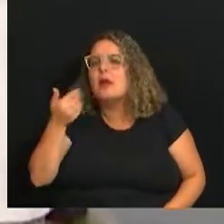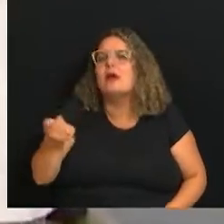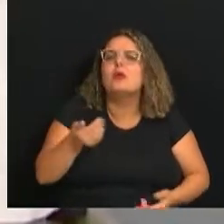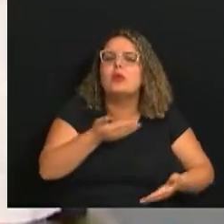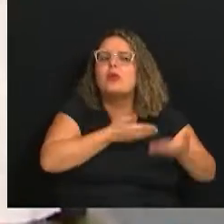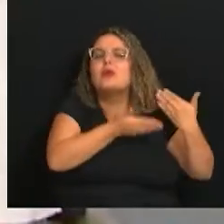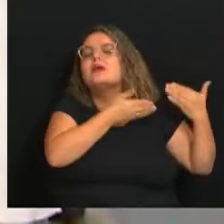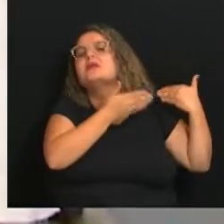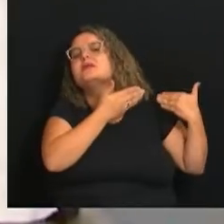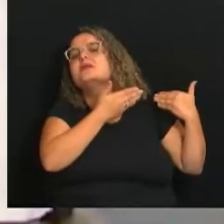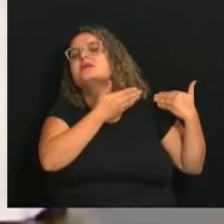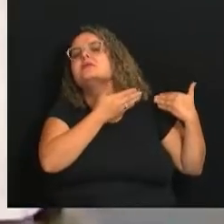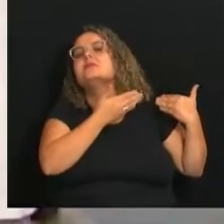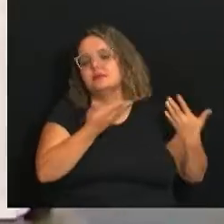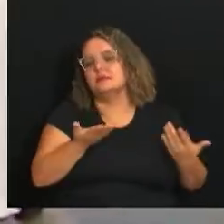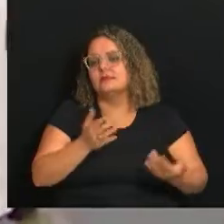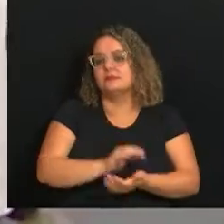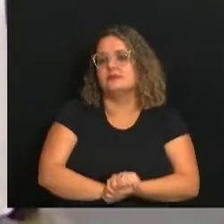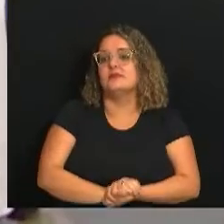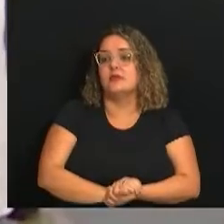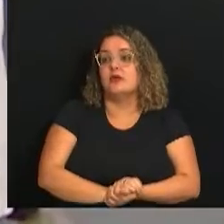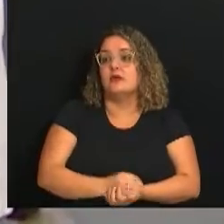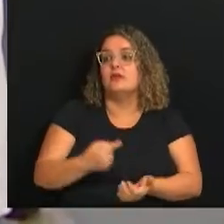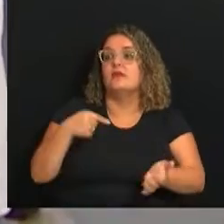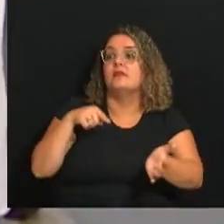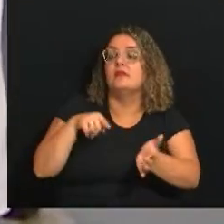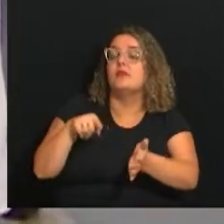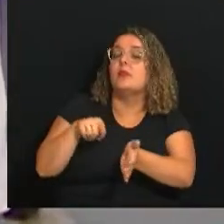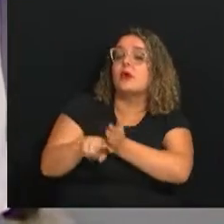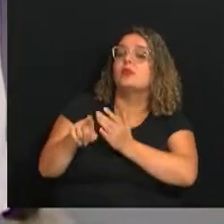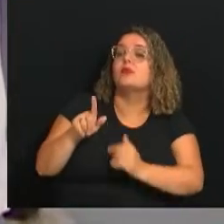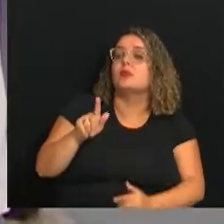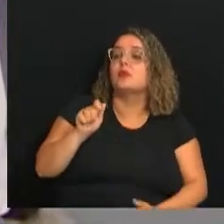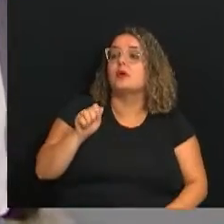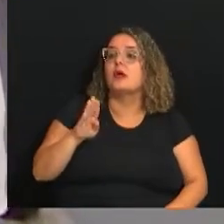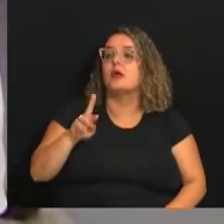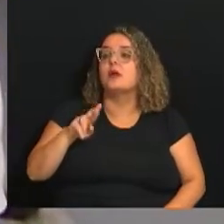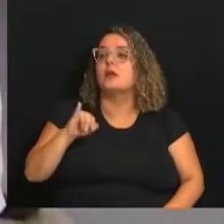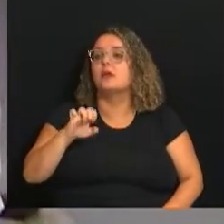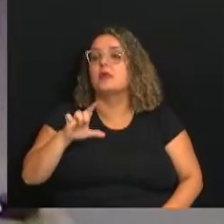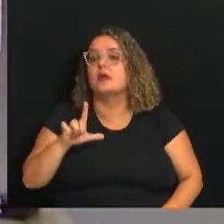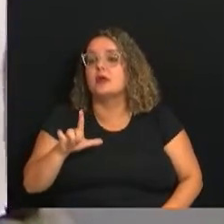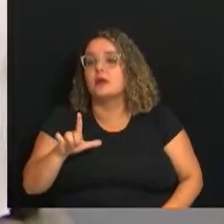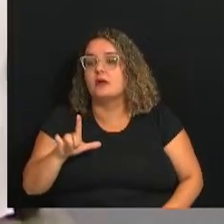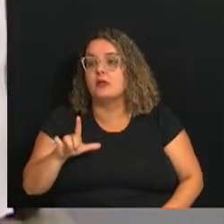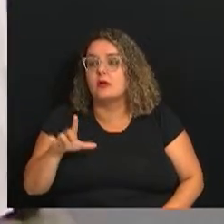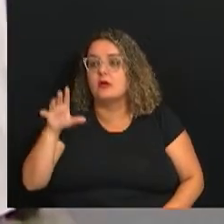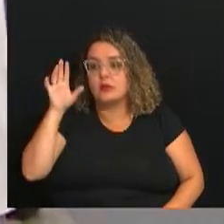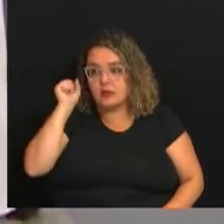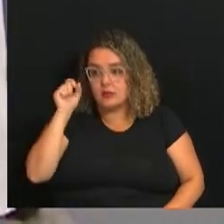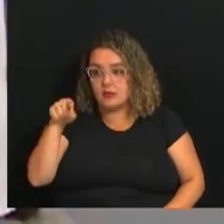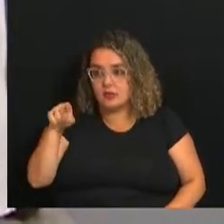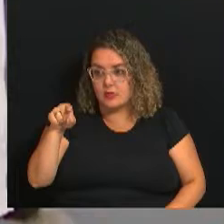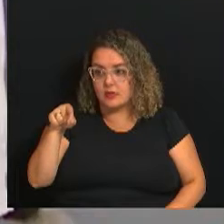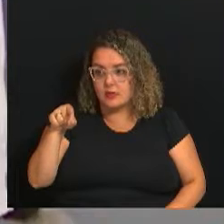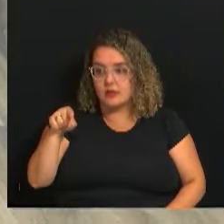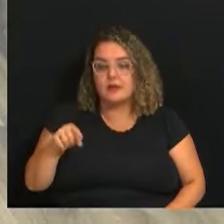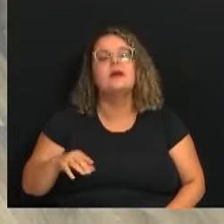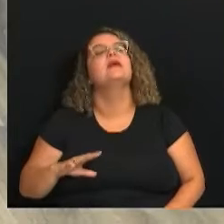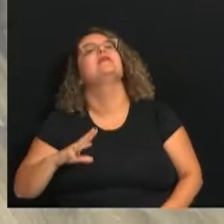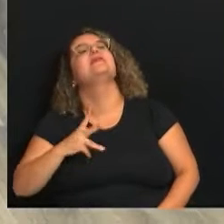é o nome Tupi-Guarani, já dialoga com a proposta da exposição, né? Que ela vem desse resgate